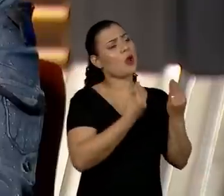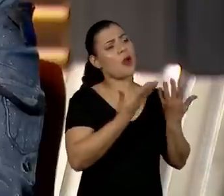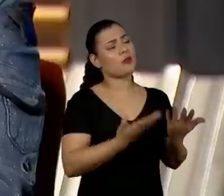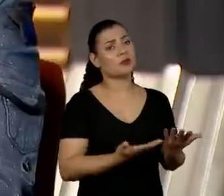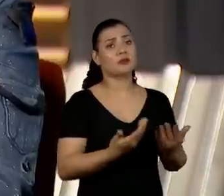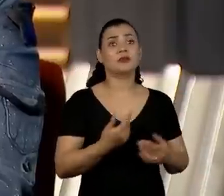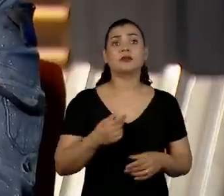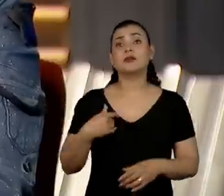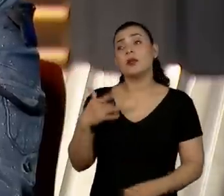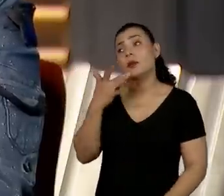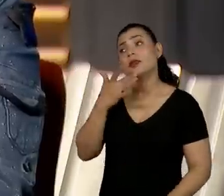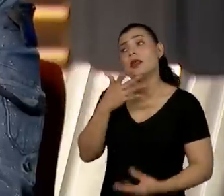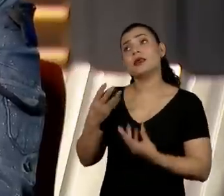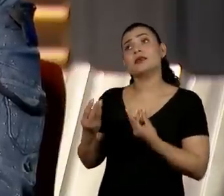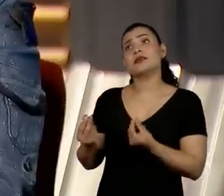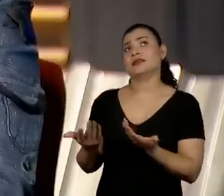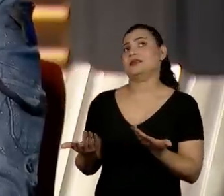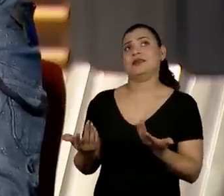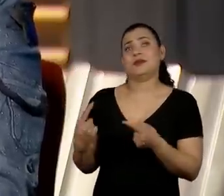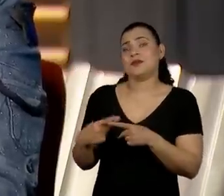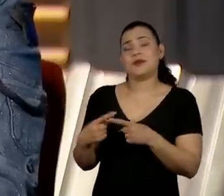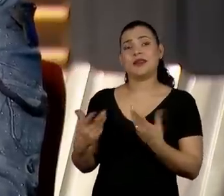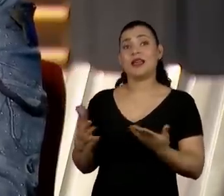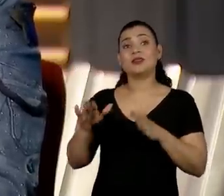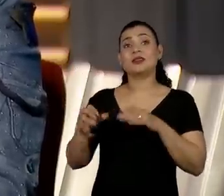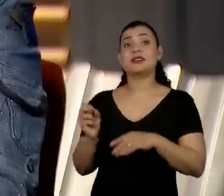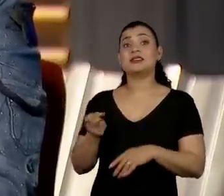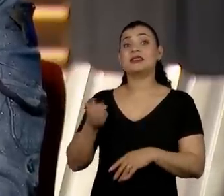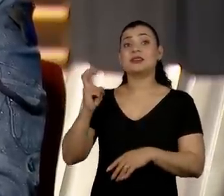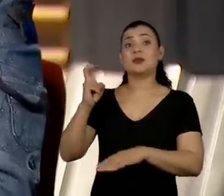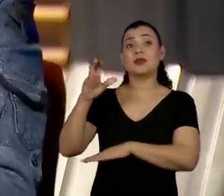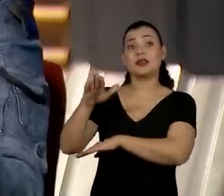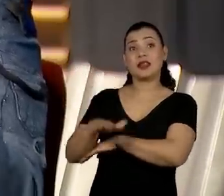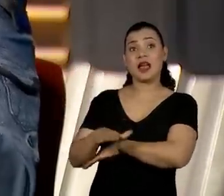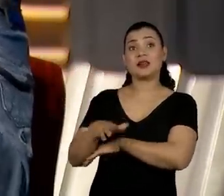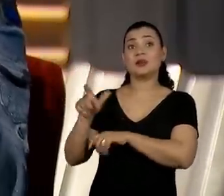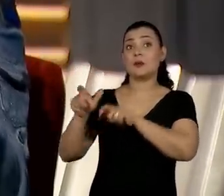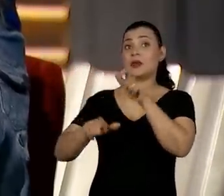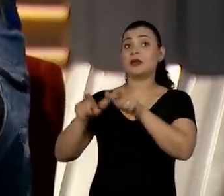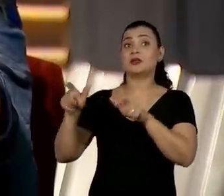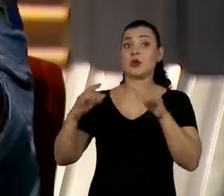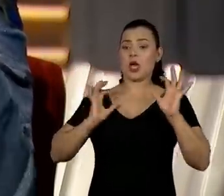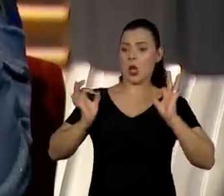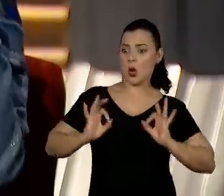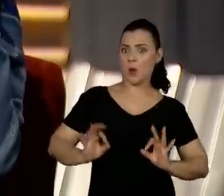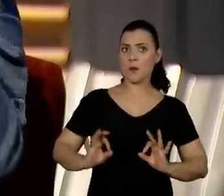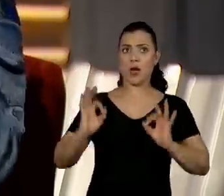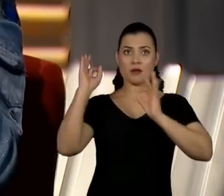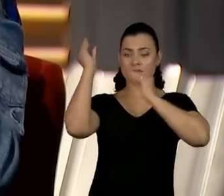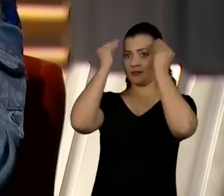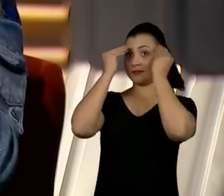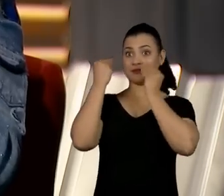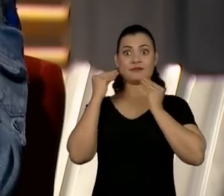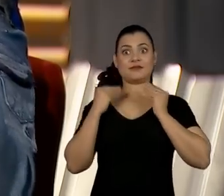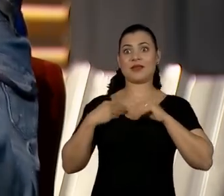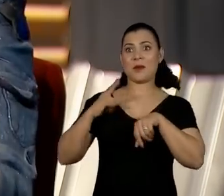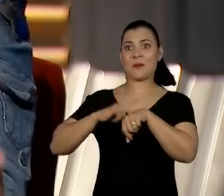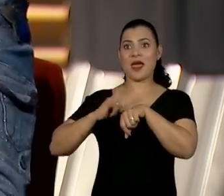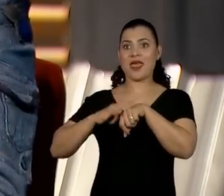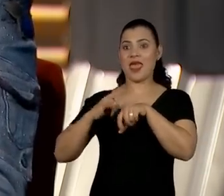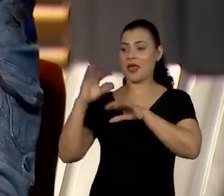uma delícia porque chegava 5 horas da tarde aquele pessoal todo se arrumando né no